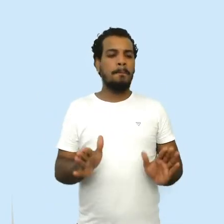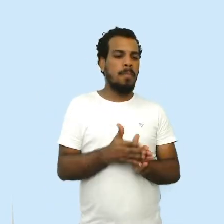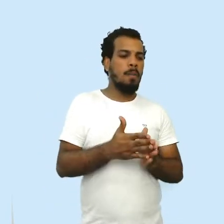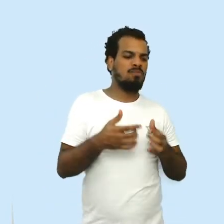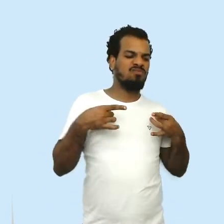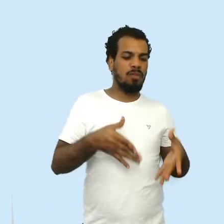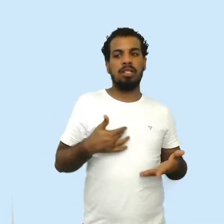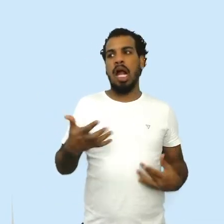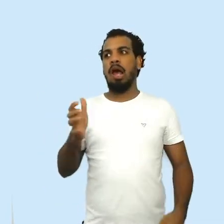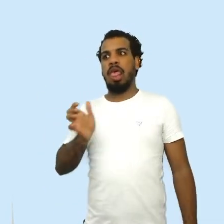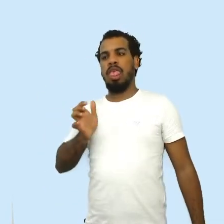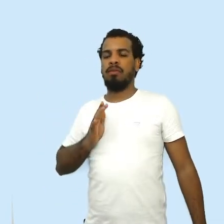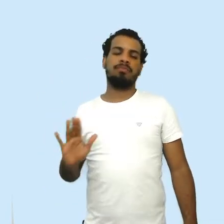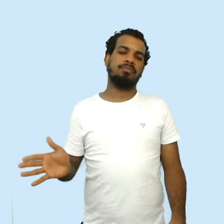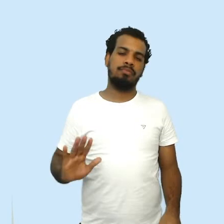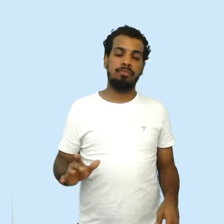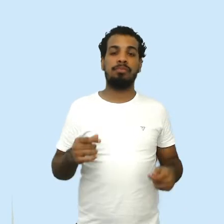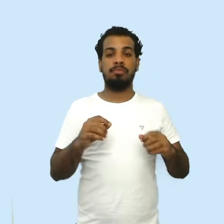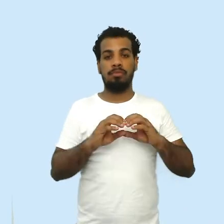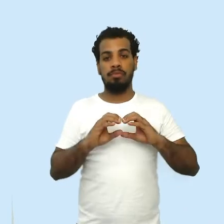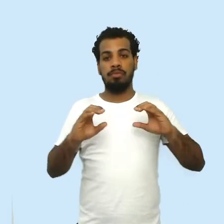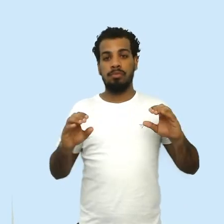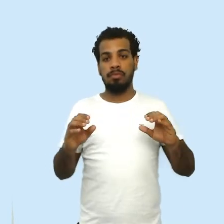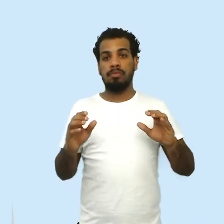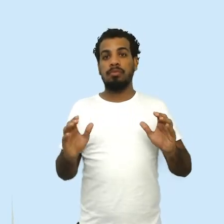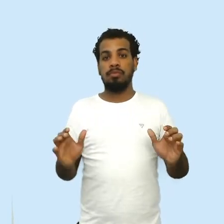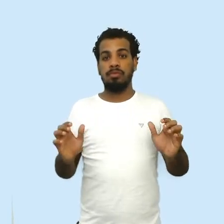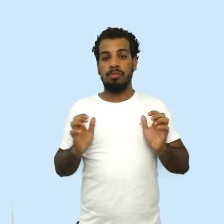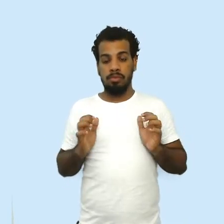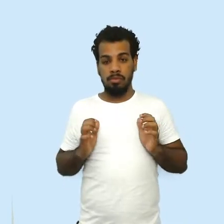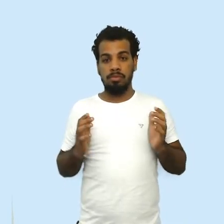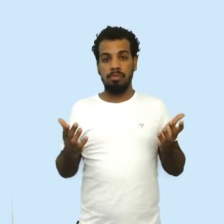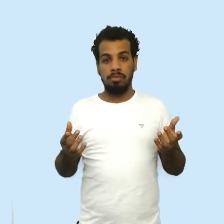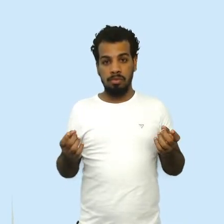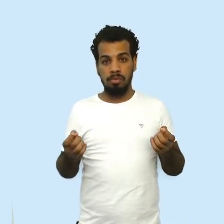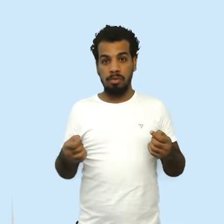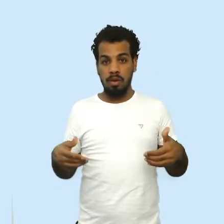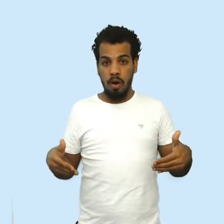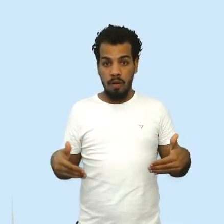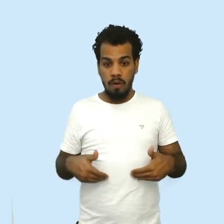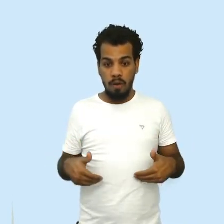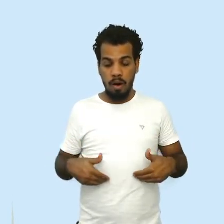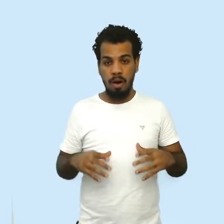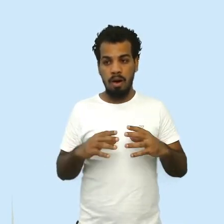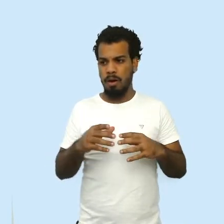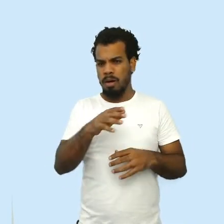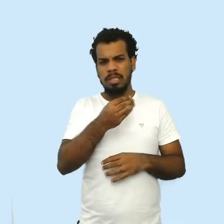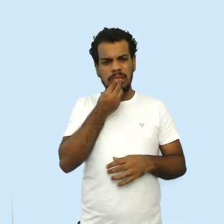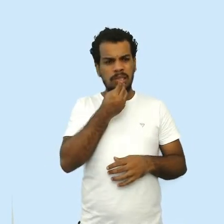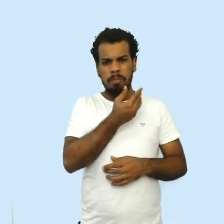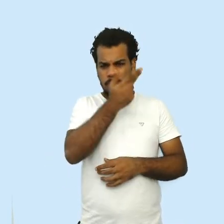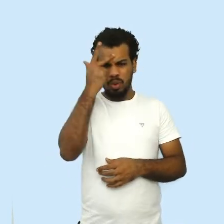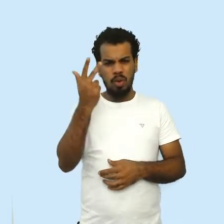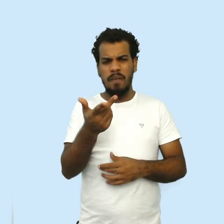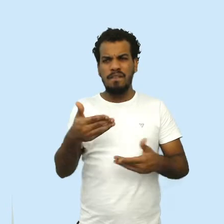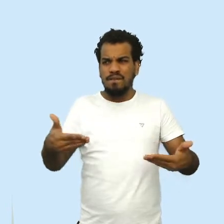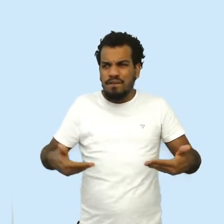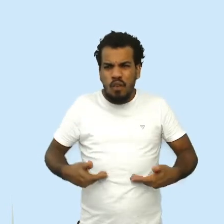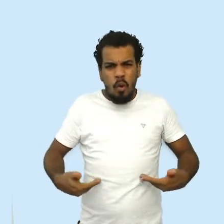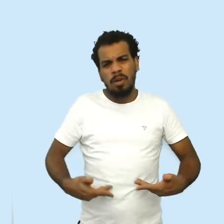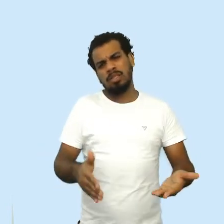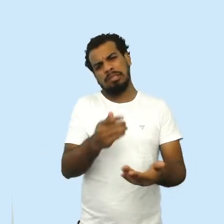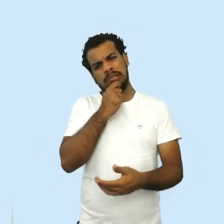sobre distribuição de renda, distribuição de riquezas e a extinção da fome. Não era para ter ninguém passando fome mais, não faz mais